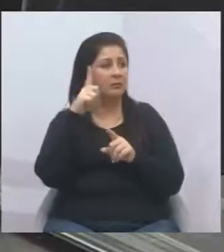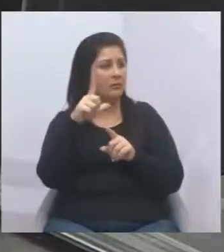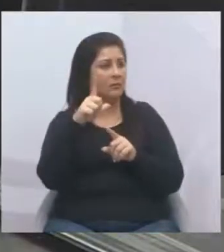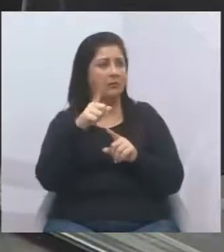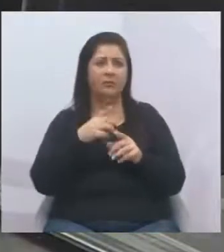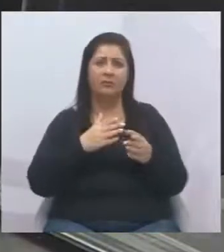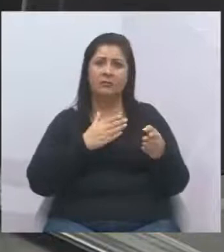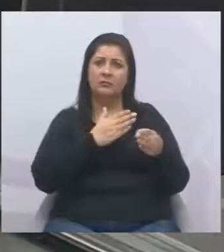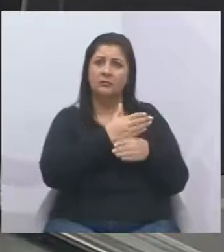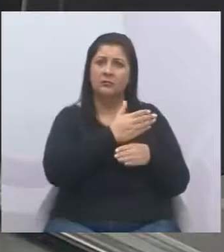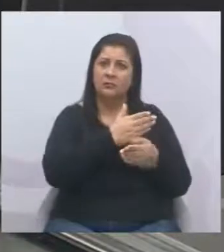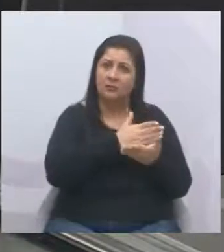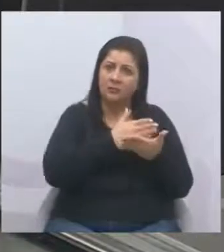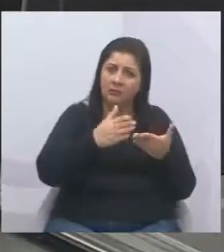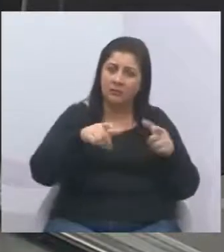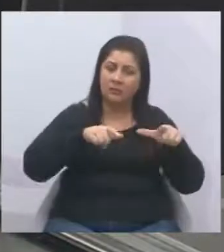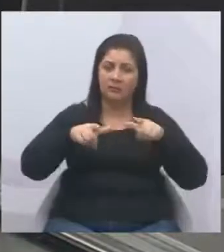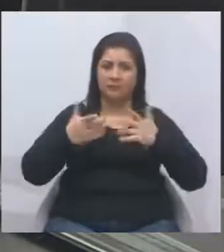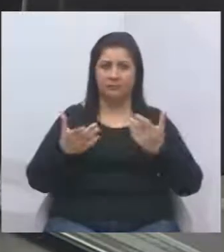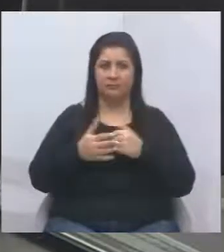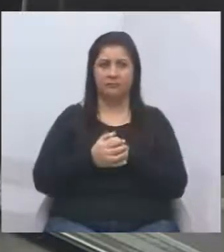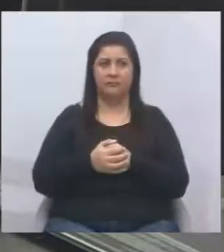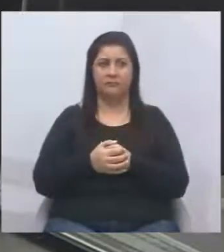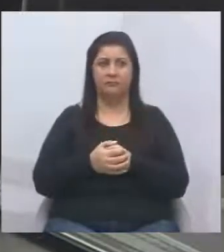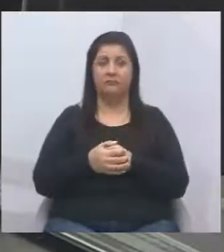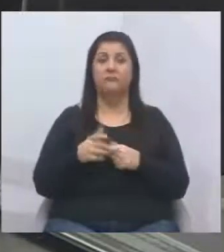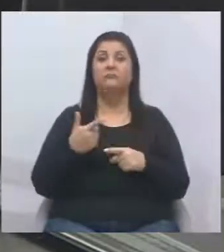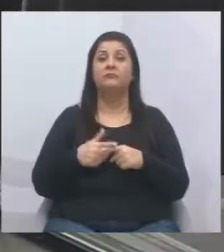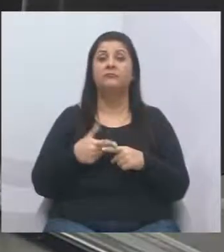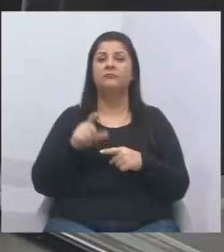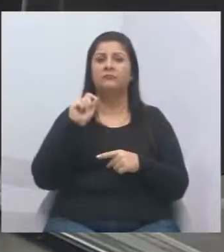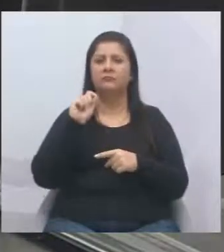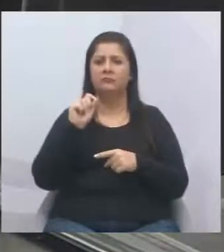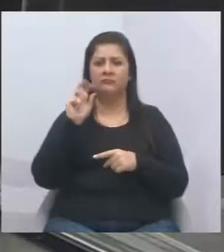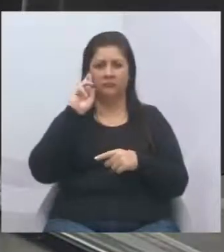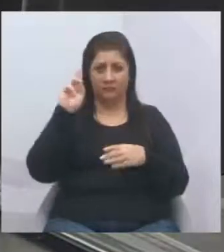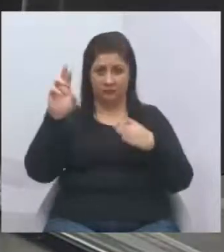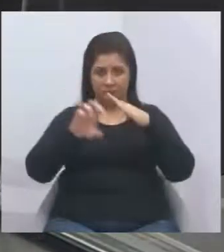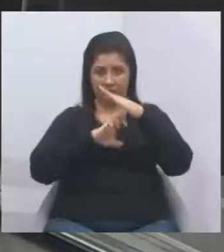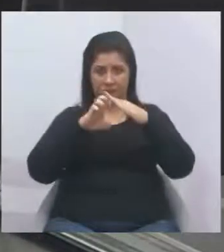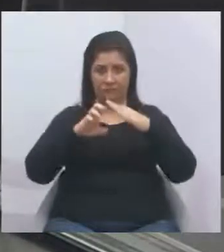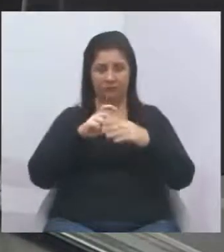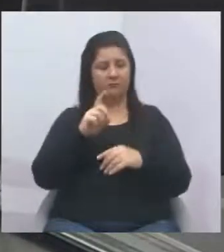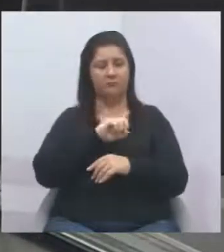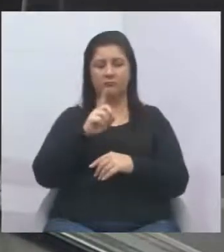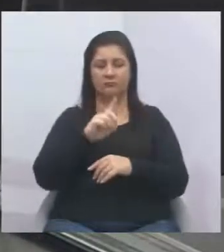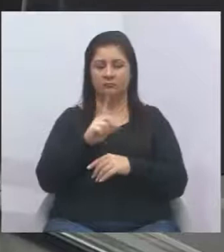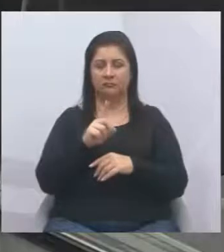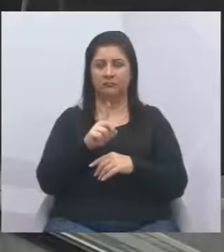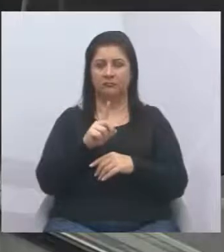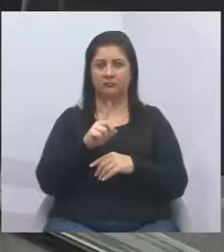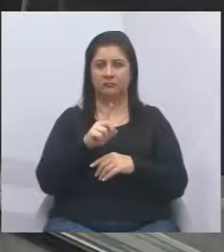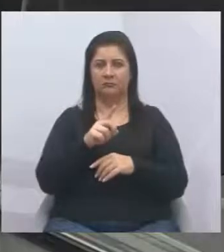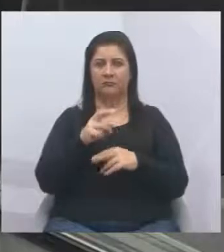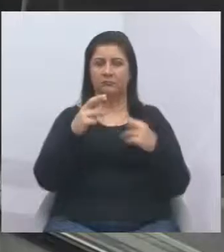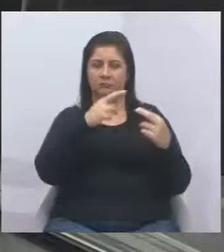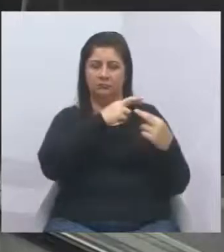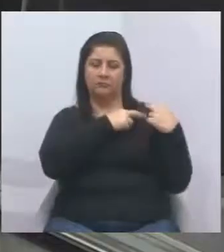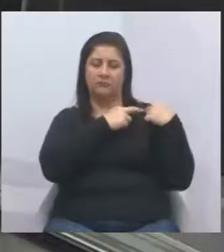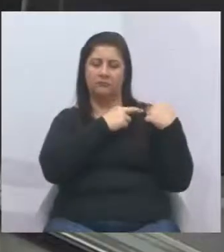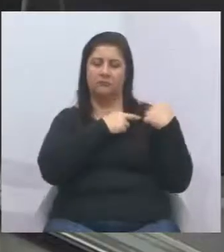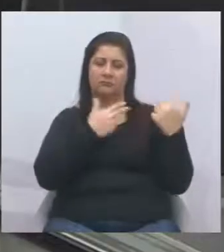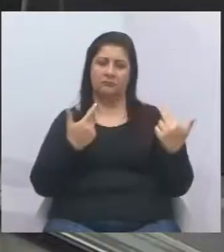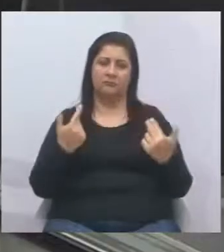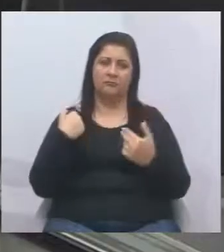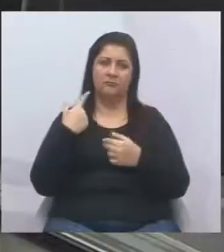sanitária. Isso é problema de quem? Do empresário? Do cidadão? Não, nosso. Então, se a gente não fizer